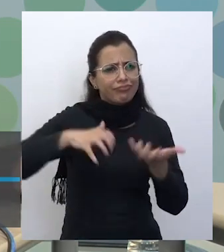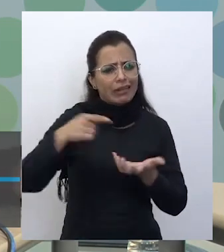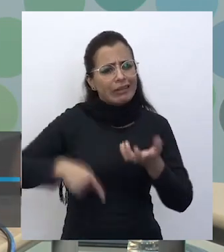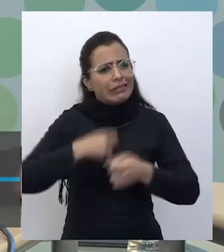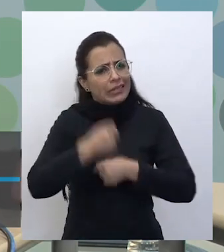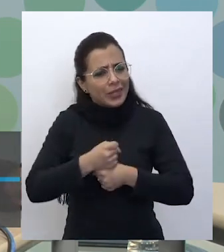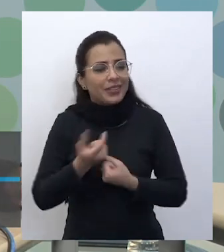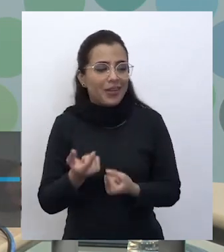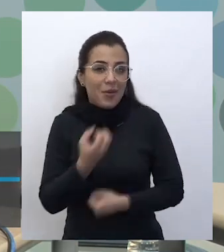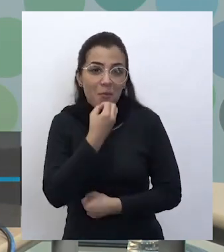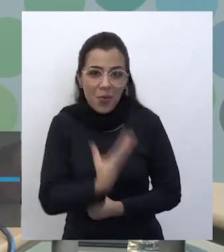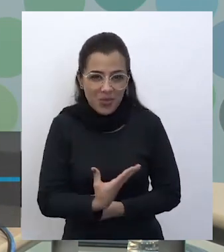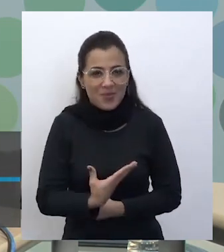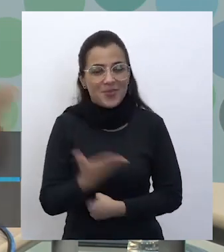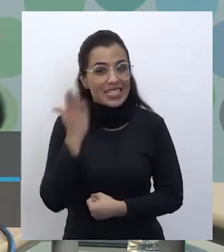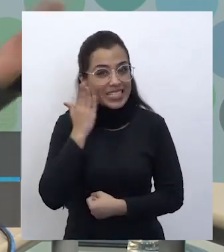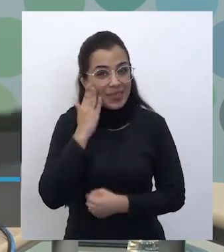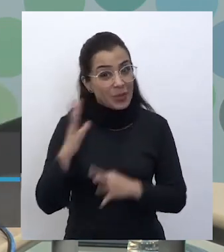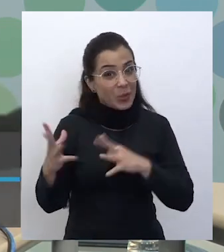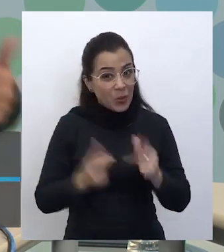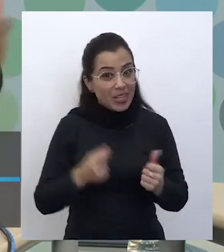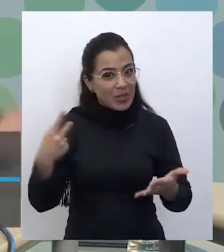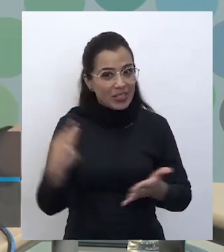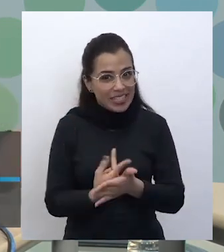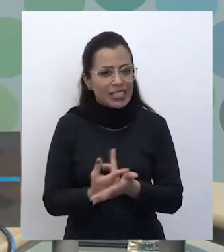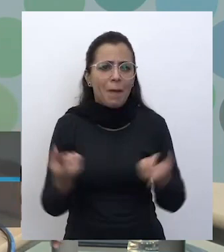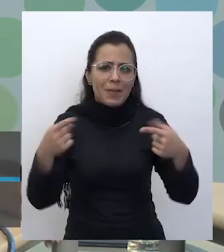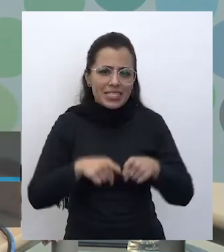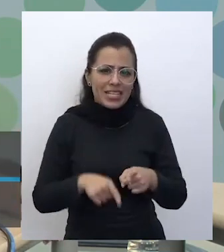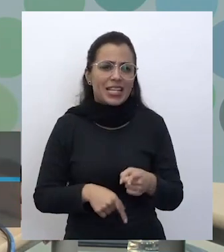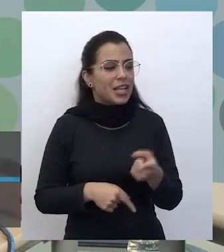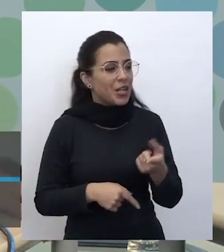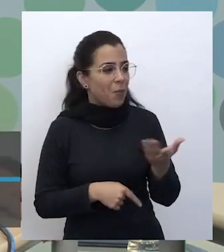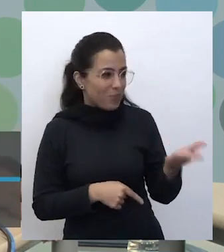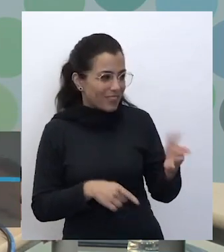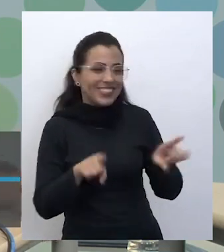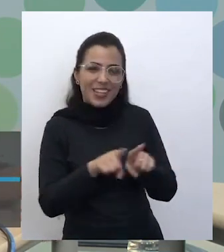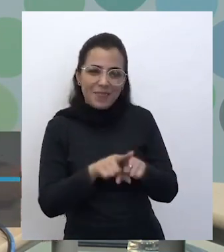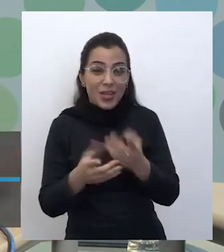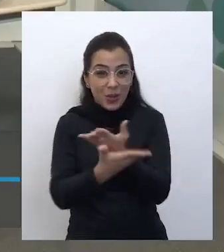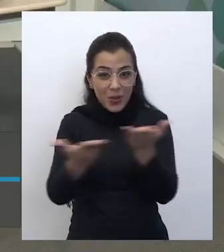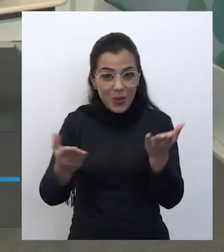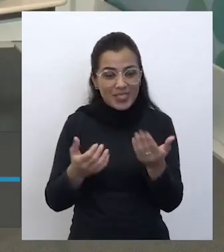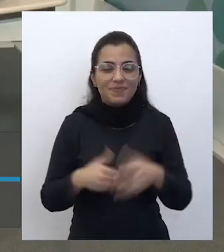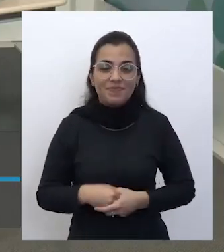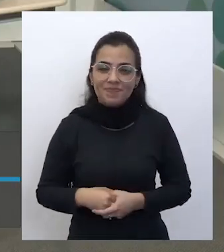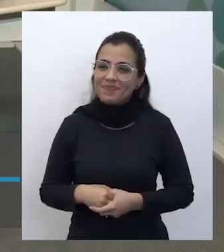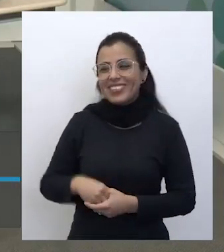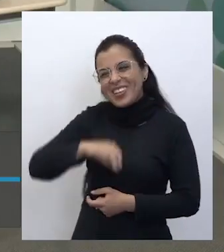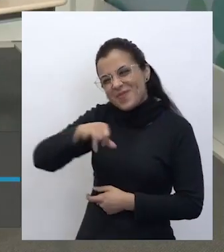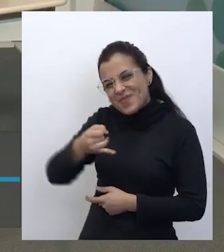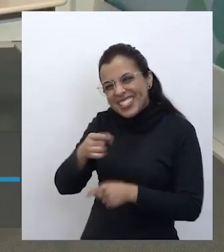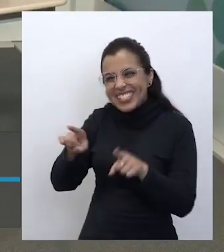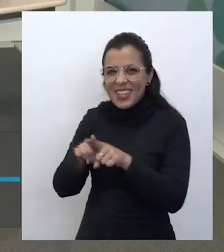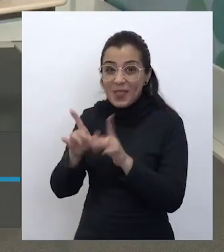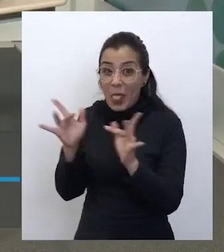para vocês. Então, quero agradecer mesmo essa parceria, professor Mauro e todos, né, que têm nos ajudado tanto aqui. Aí, aproveitando, já que você tocou no